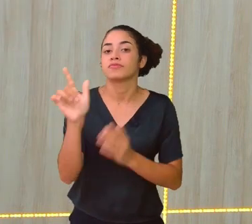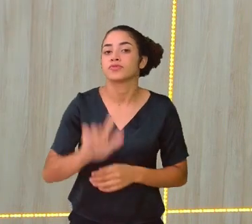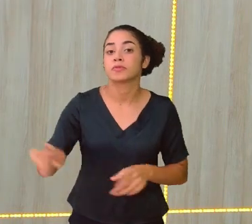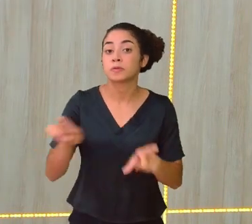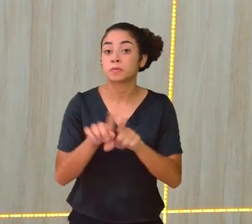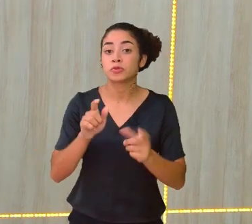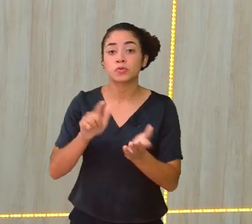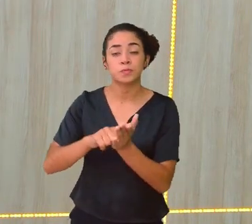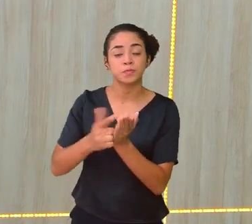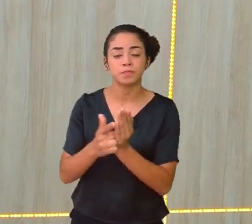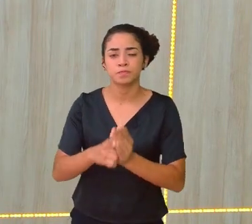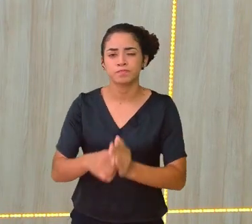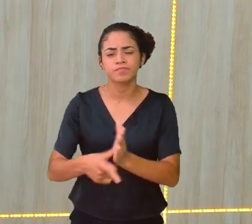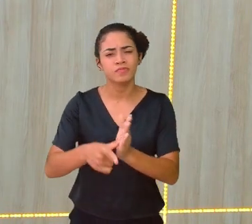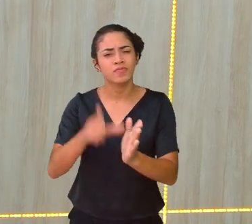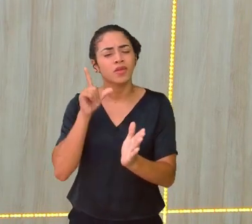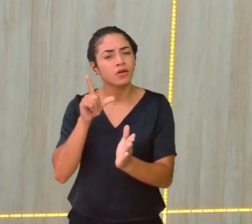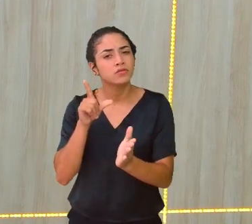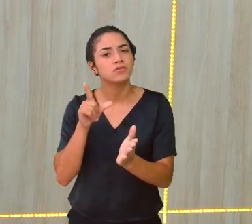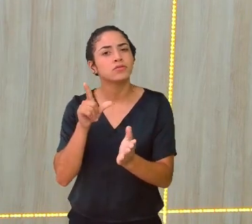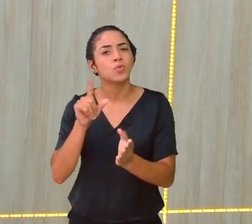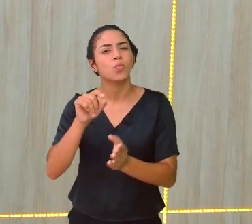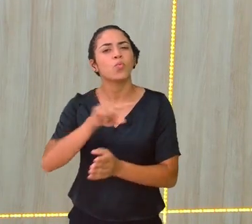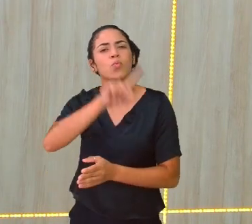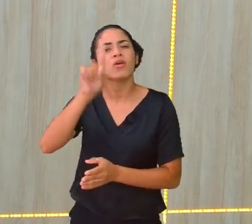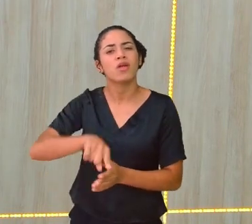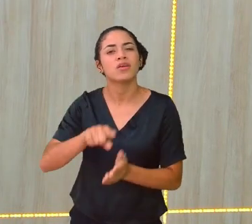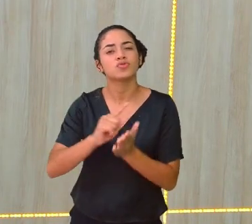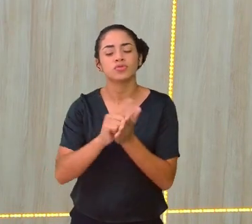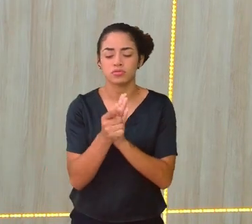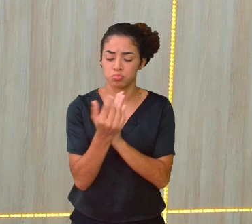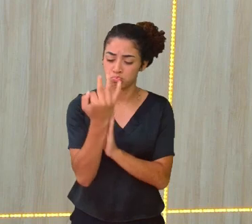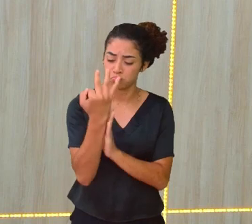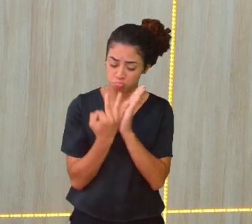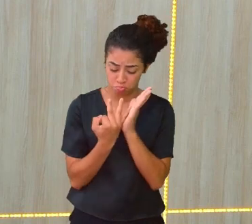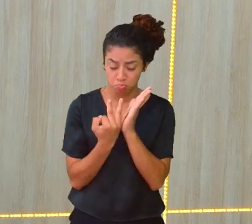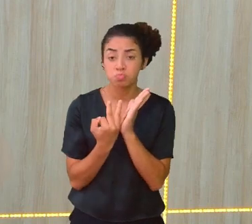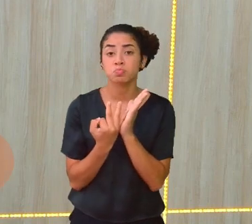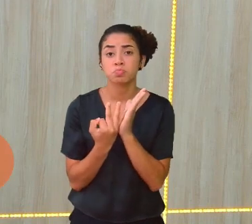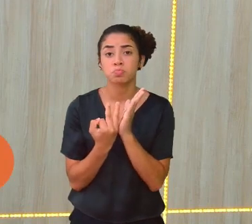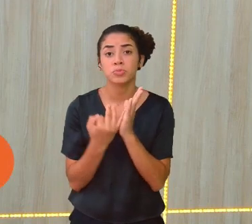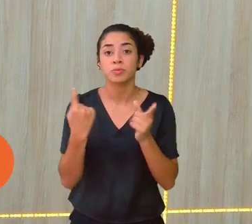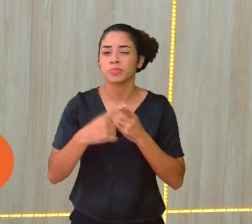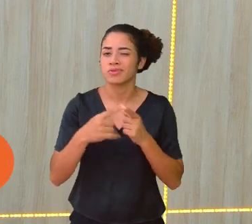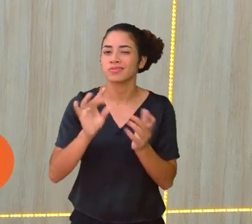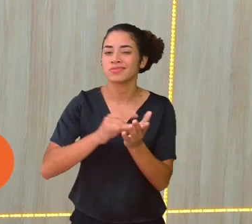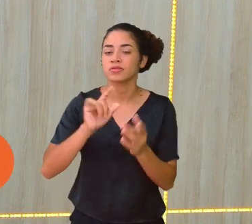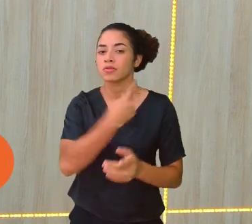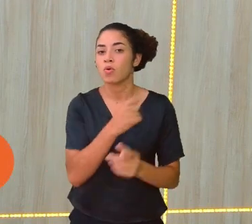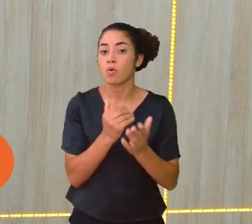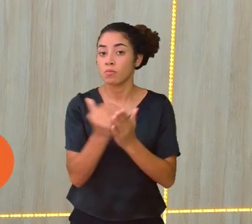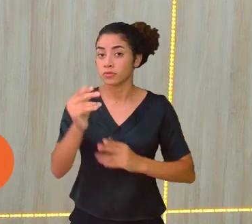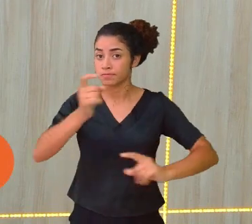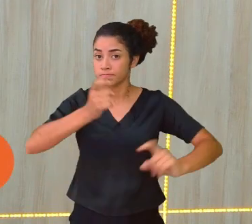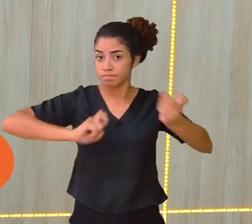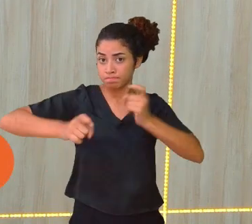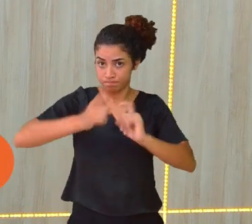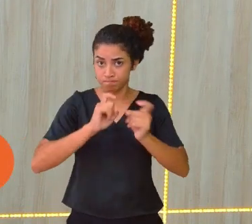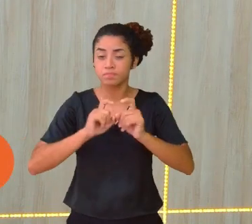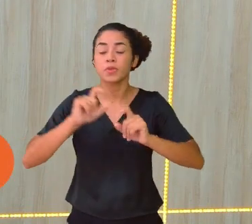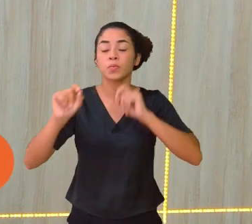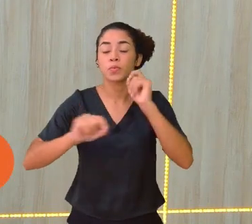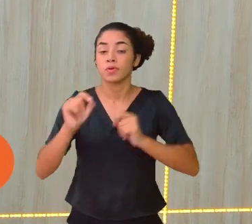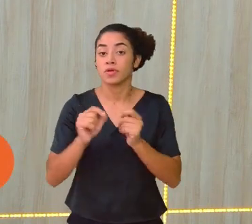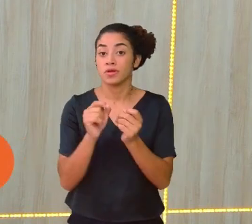Mas antes de tudo, o que é um gênero textual? Porque para a gente começar a discutir gêneros